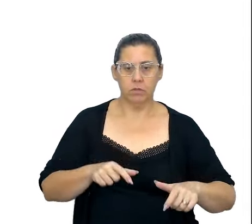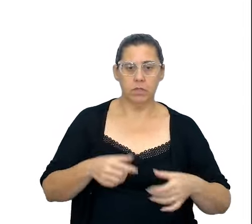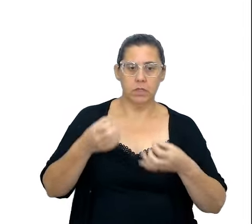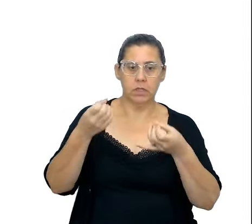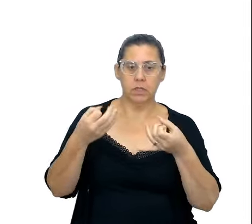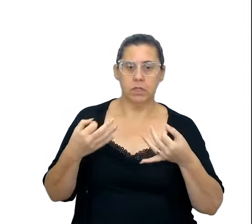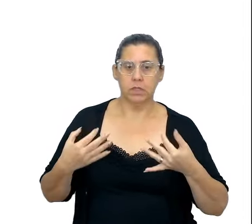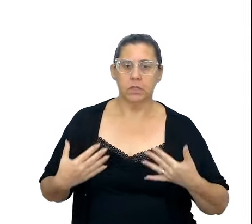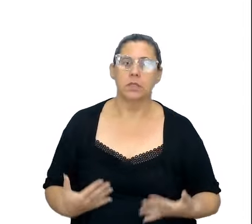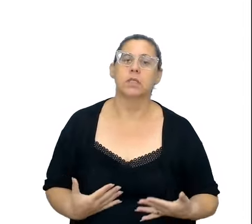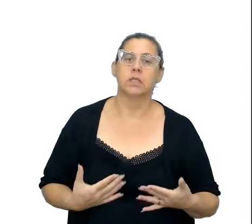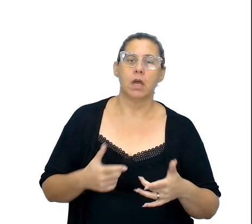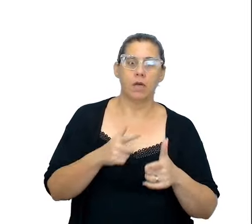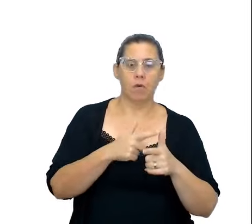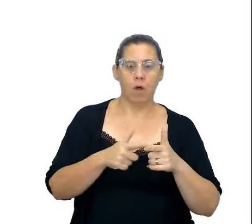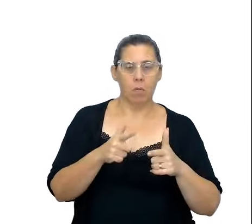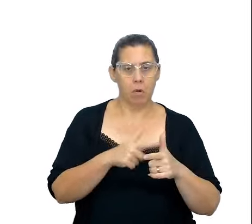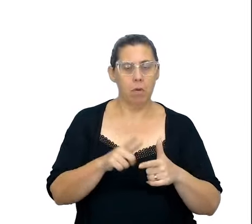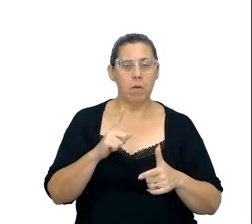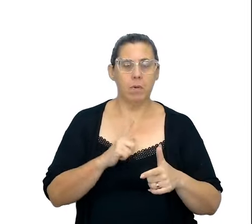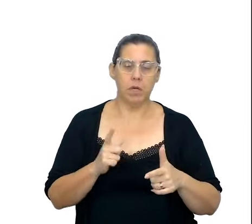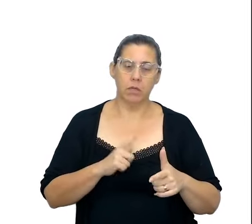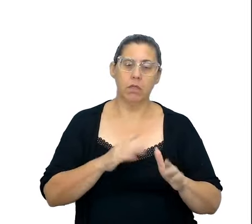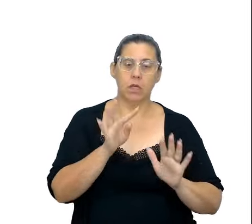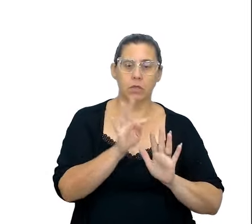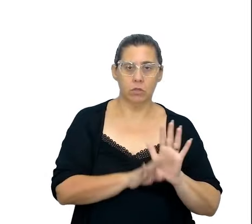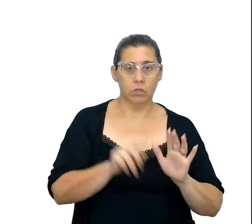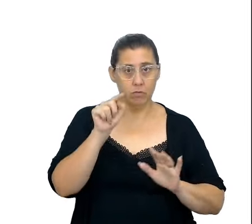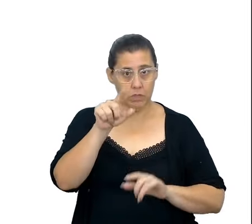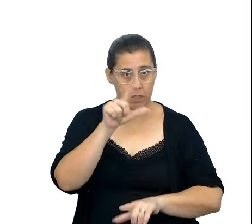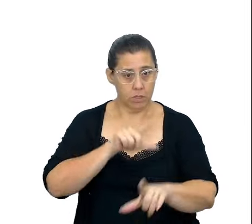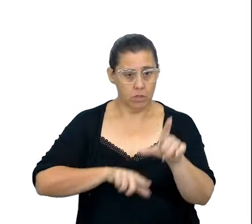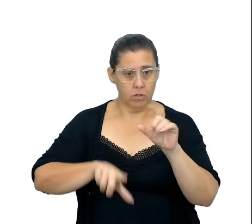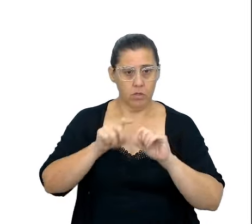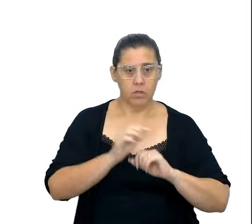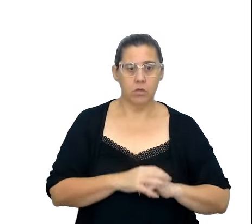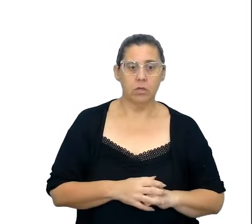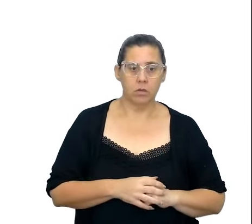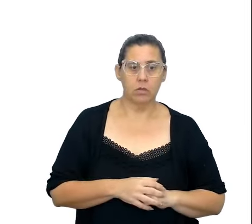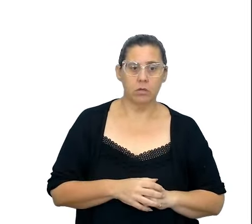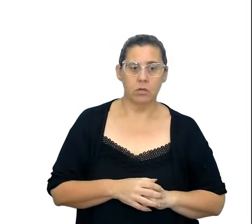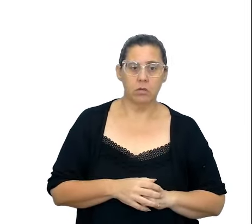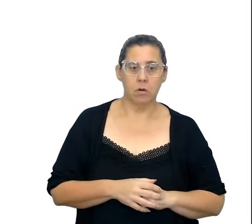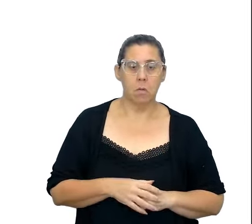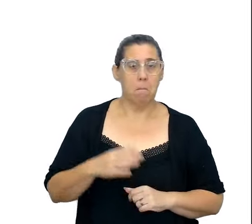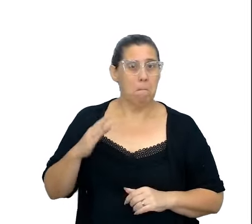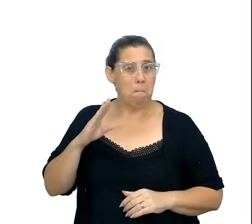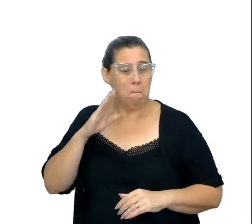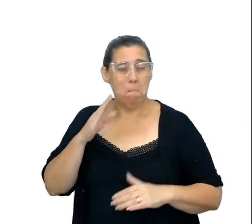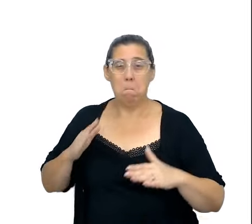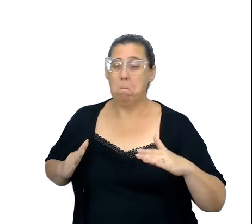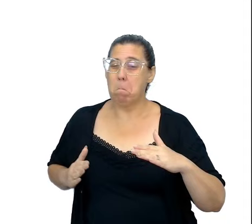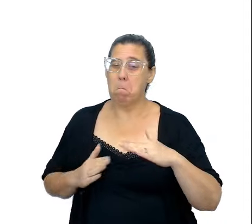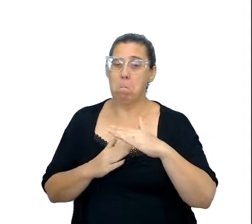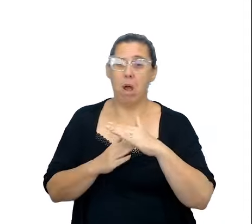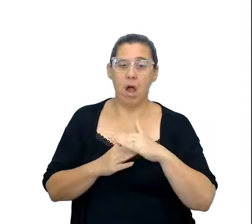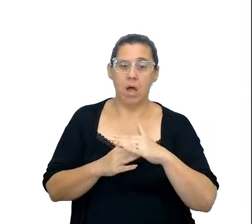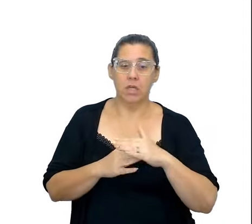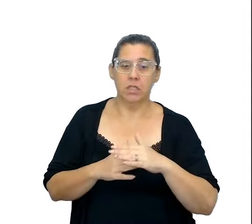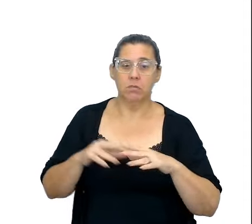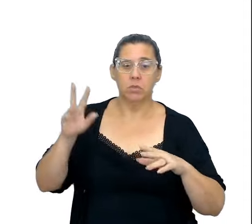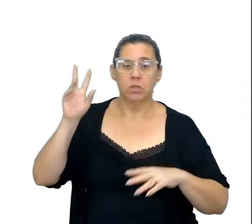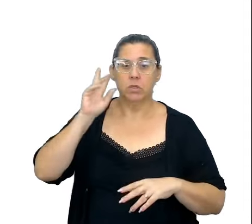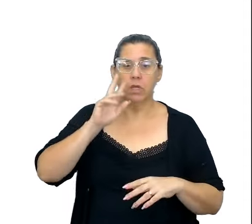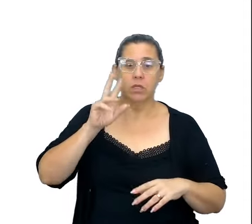situação problemática acerca do texto escolhido por você. O ponto máximo de tensão da história, né, que é onde aquilo